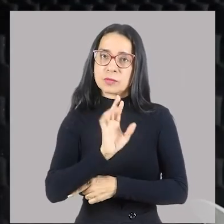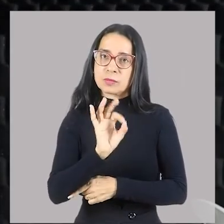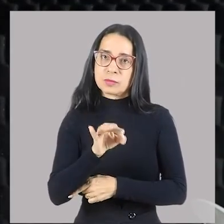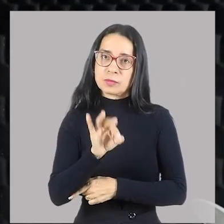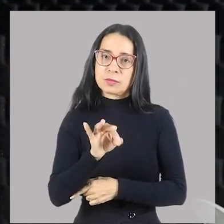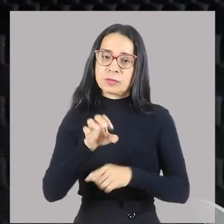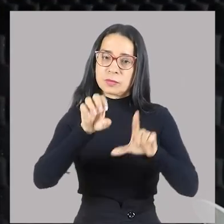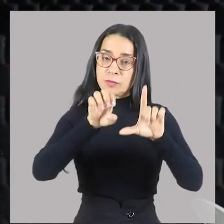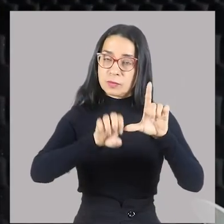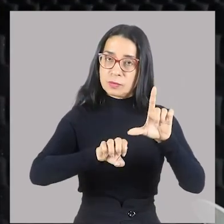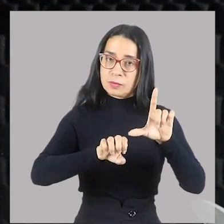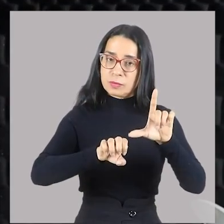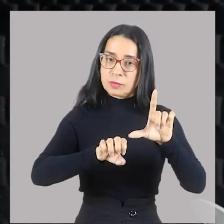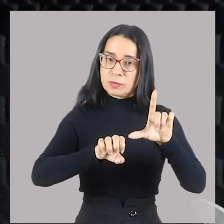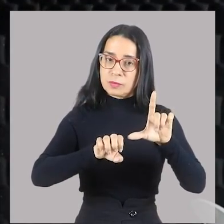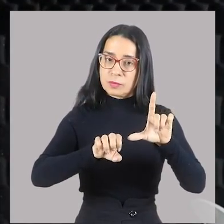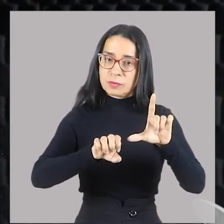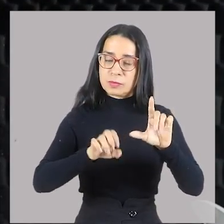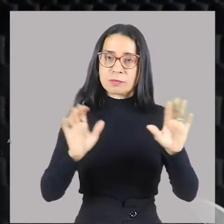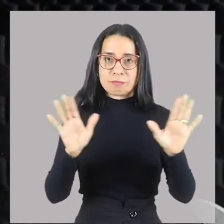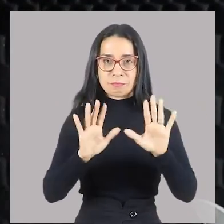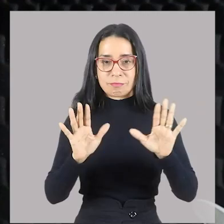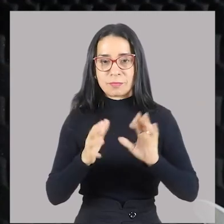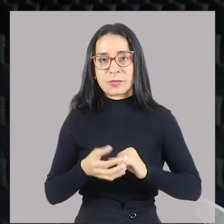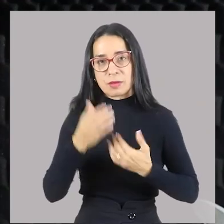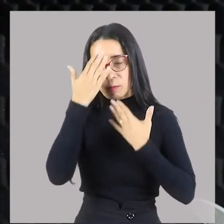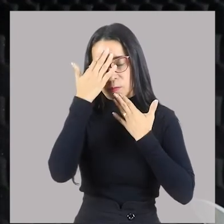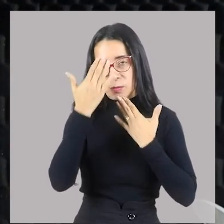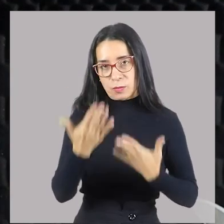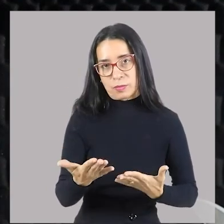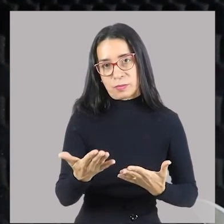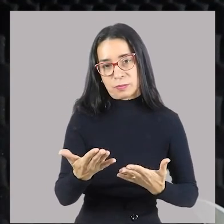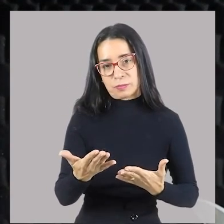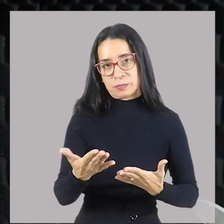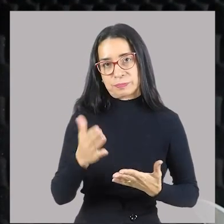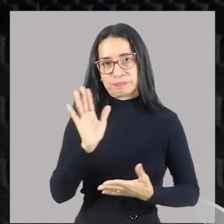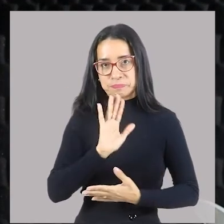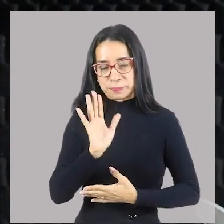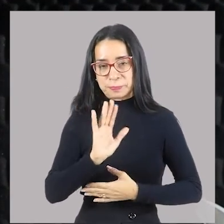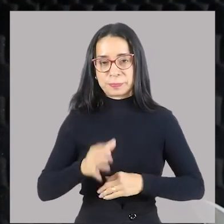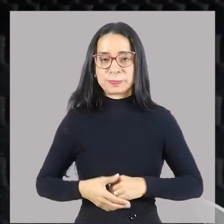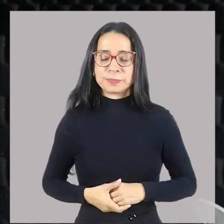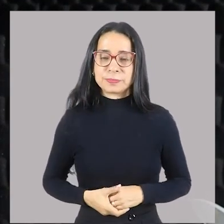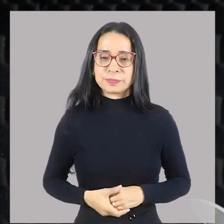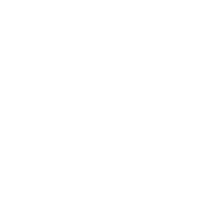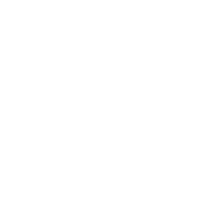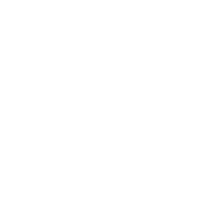a opção desejada. Galerinha, muito obrigado e até a próxima.